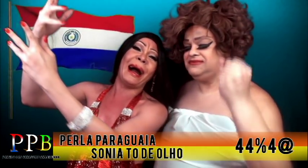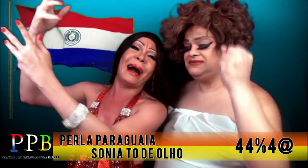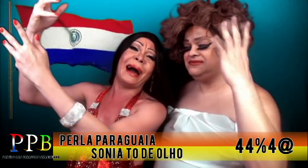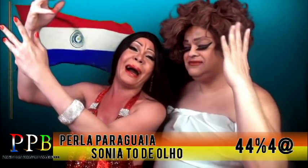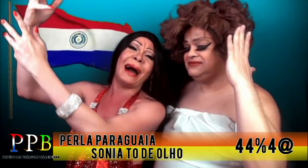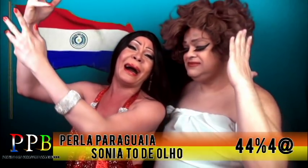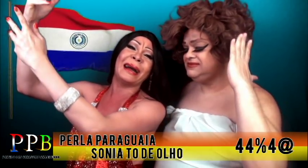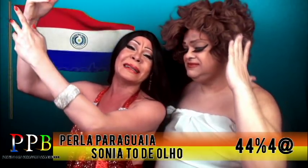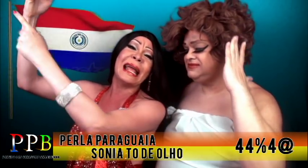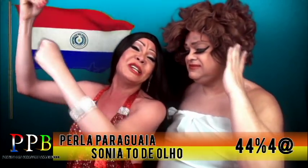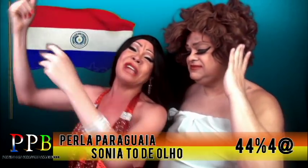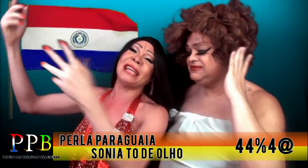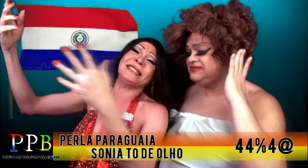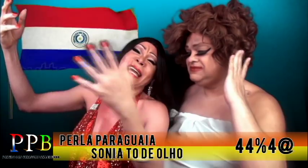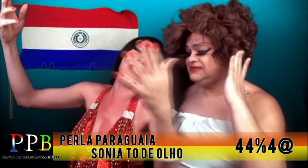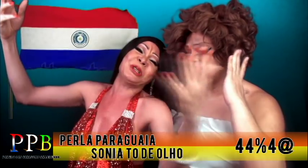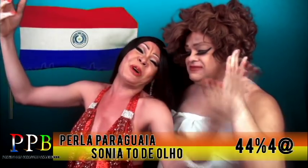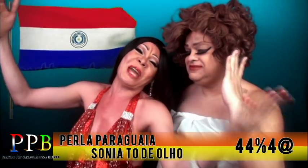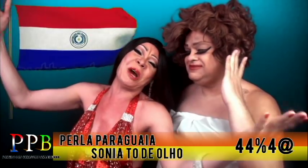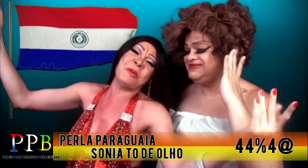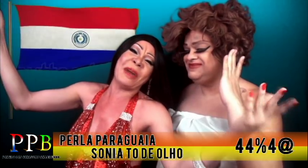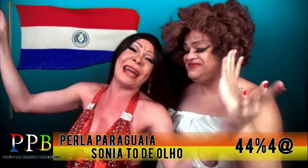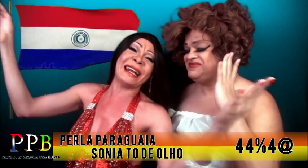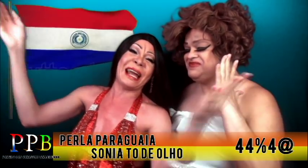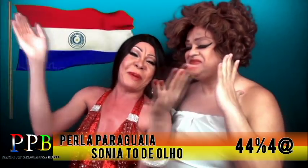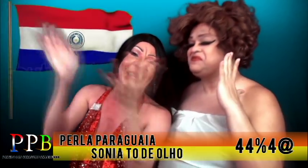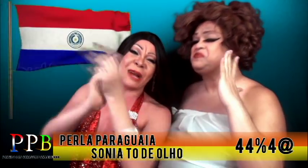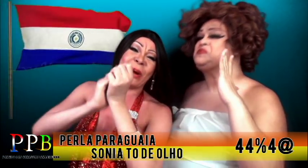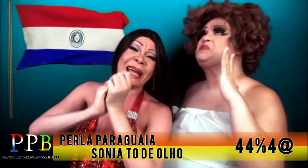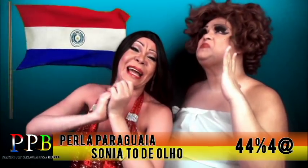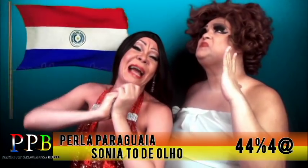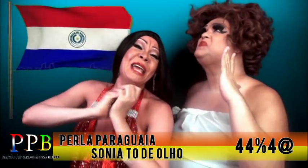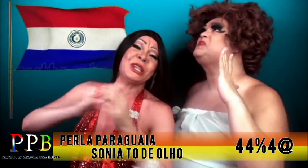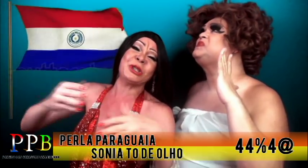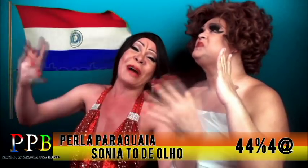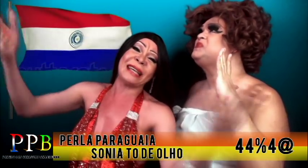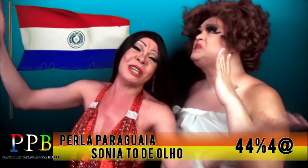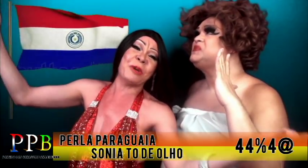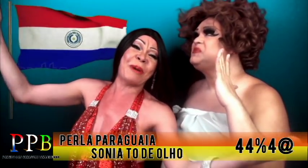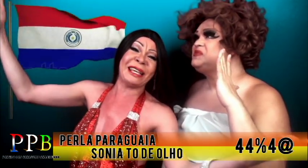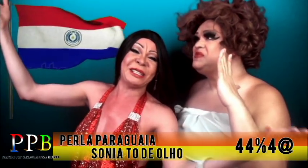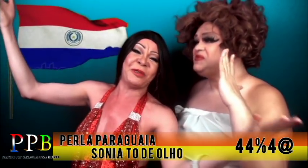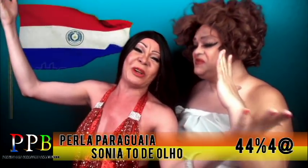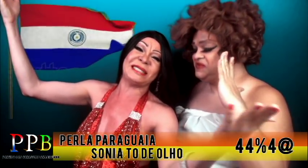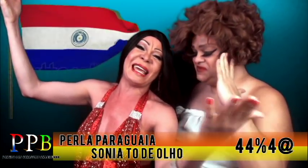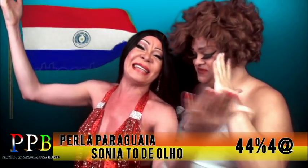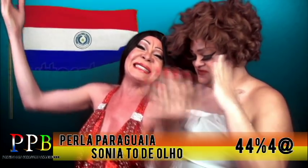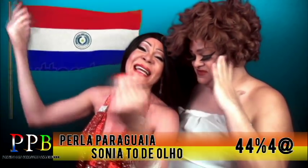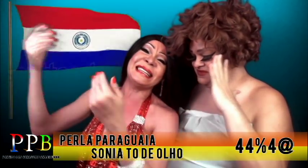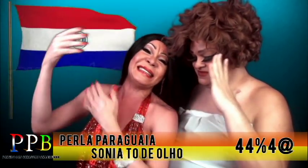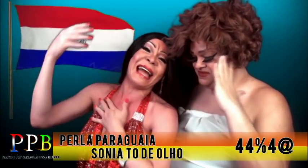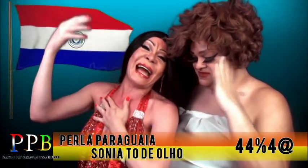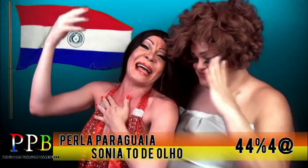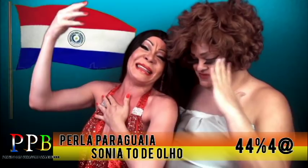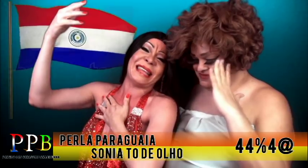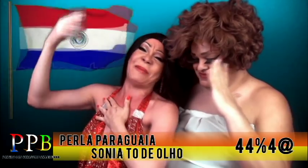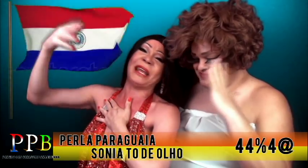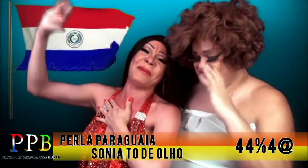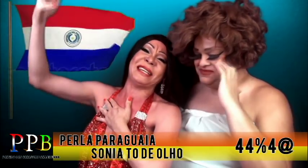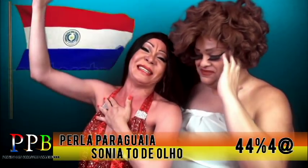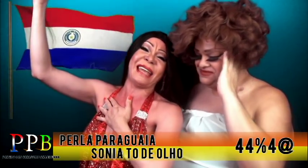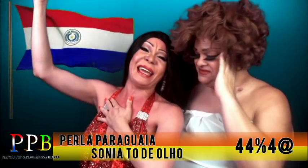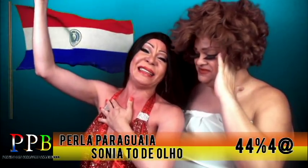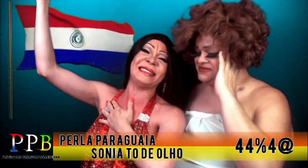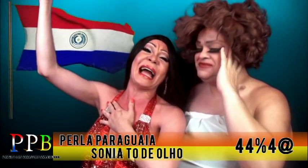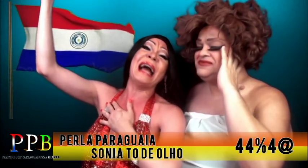ar. Gente, aqui sou eu, Perla Paraguaia. Estou aqui no país de vocês, candidata